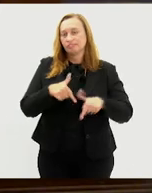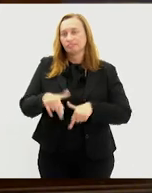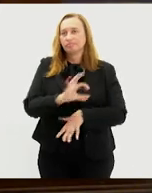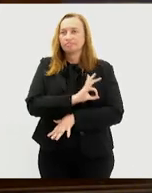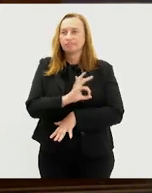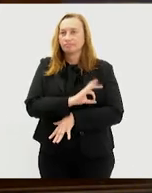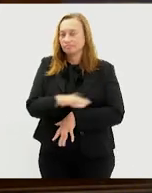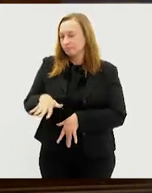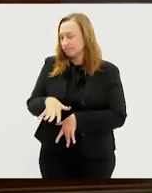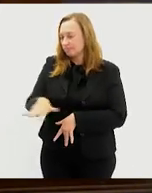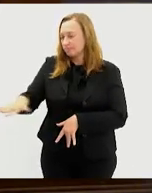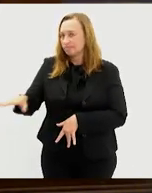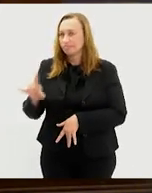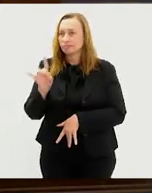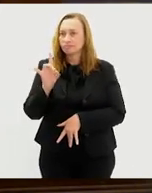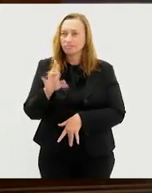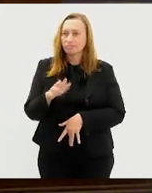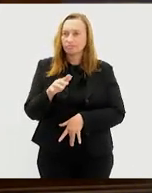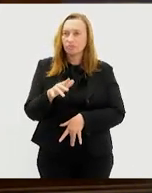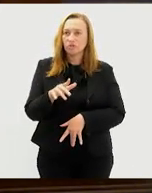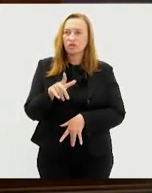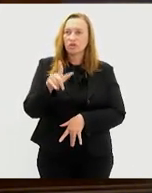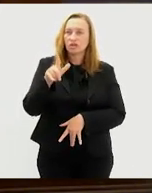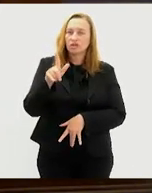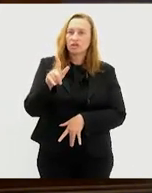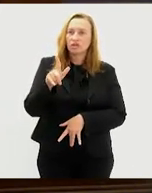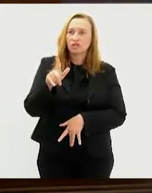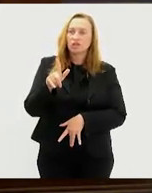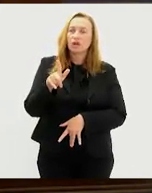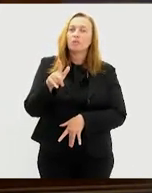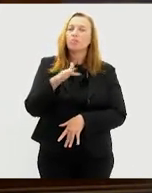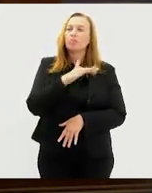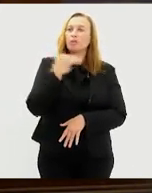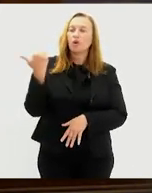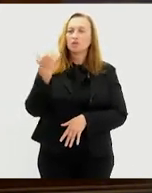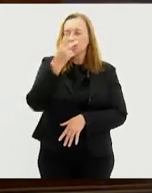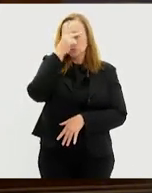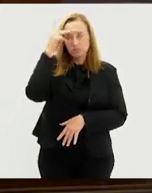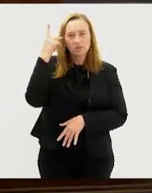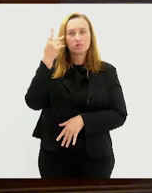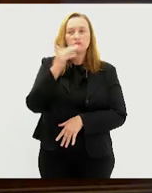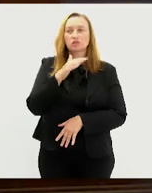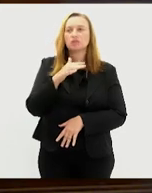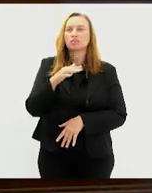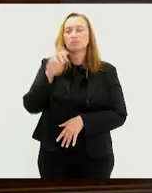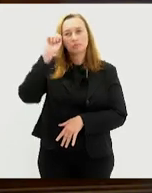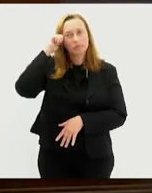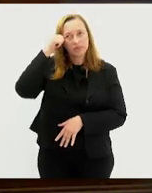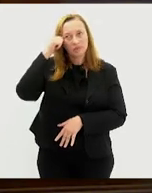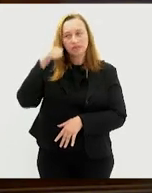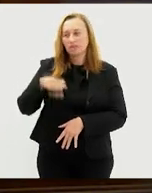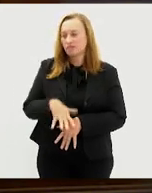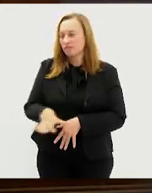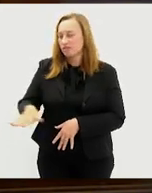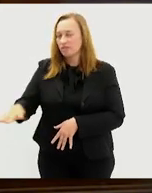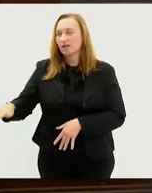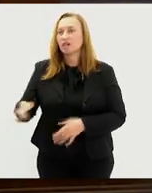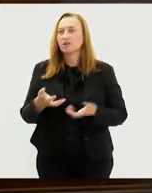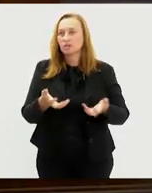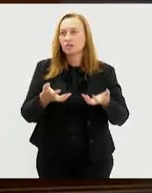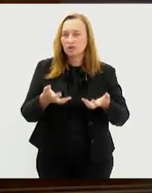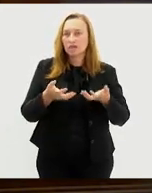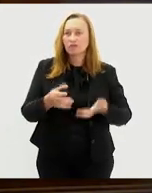genocídio o genocídio do Povo preto do povo da favela do Povo da Periferia eu quero operação